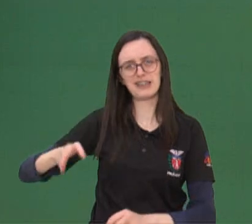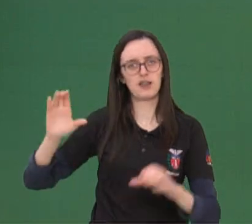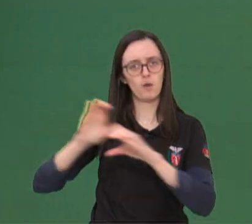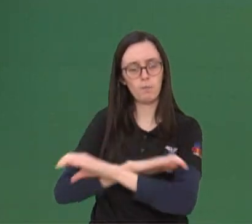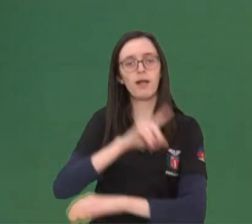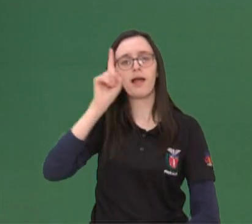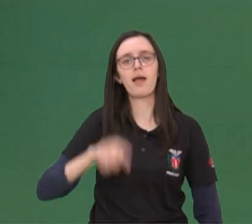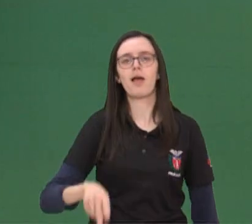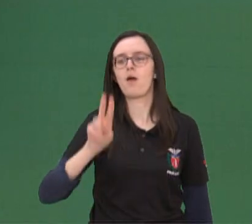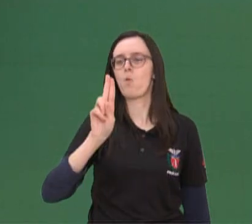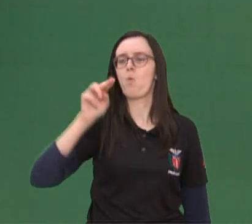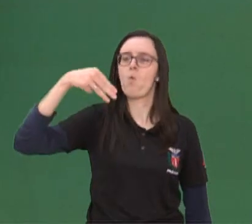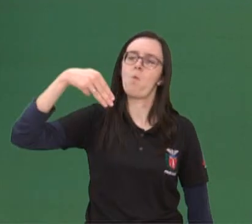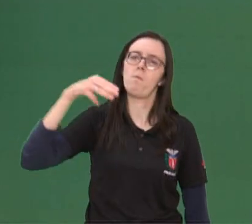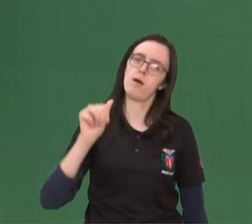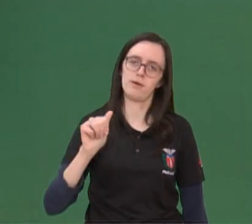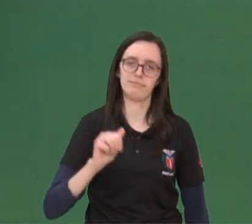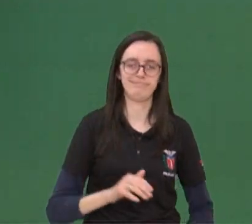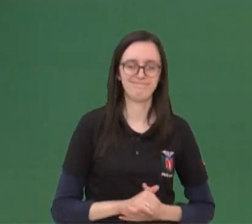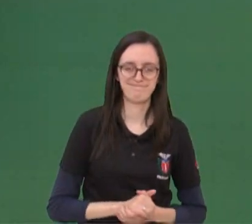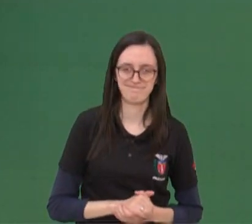o uma.